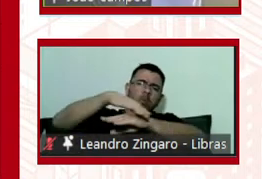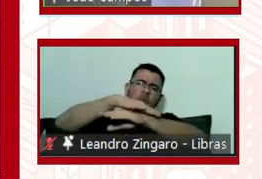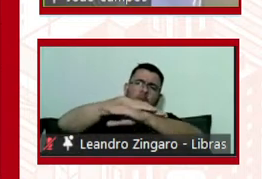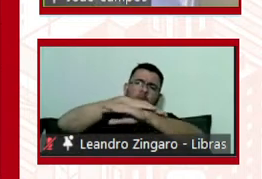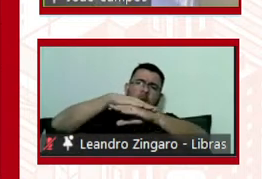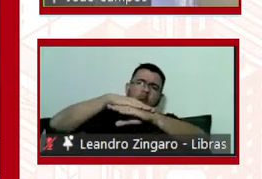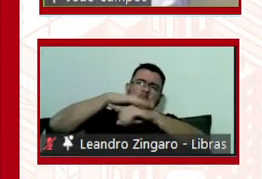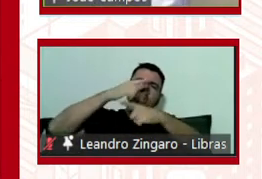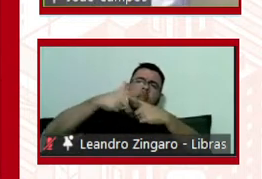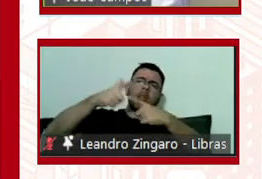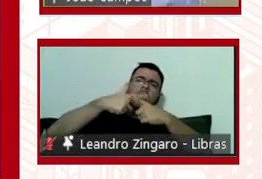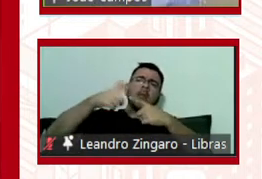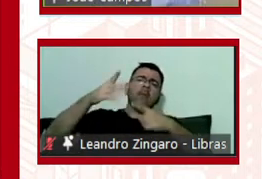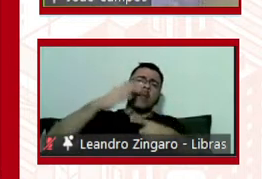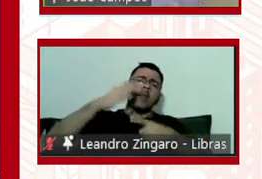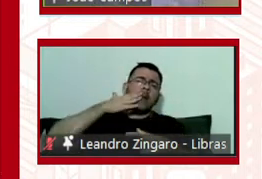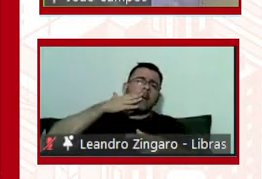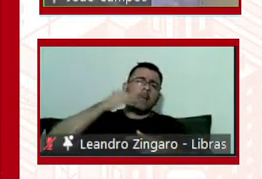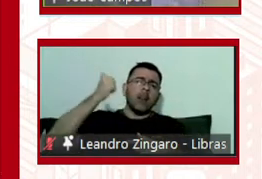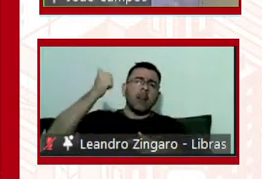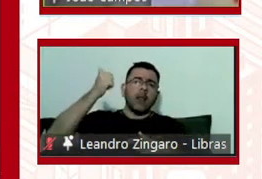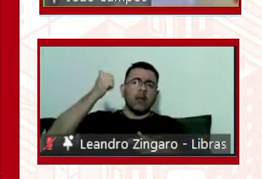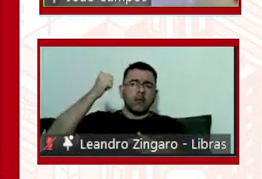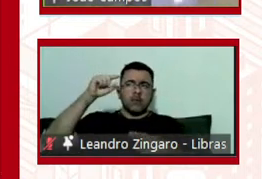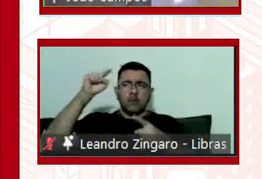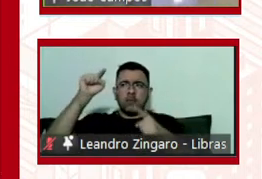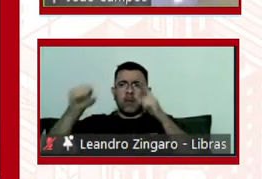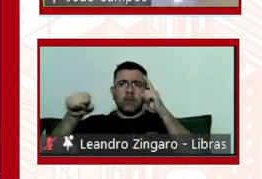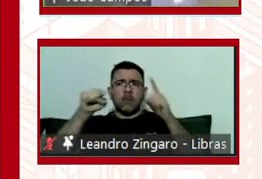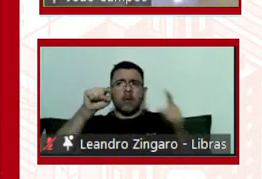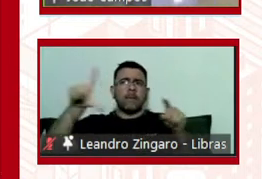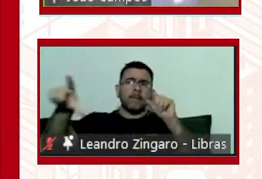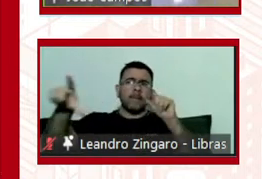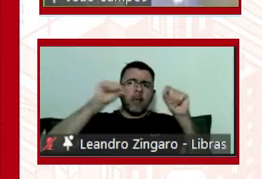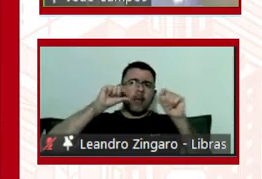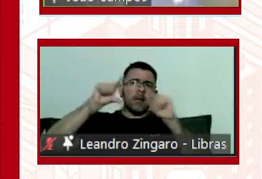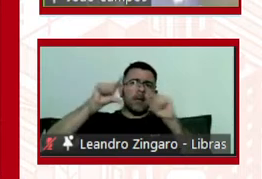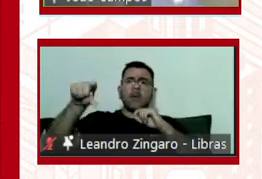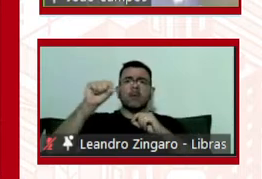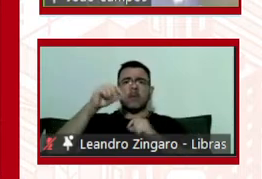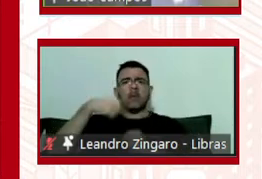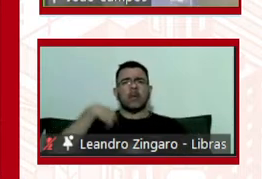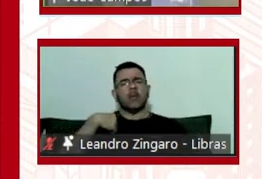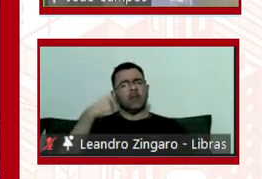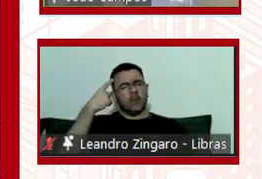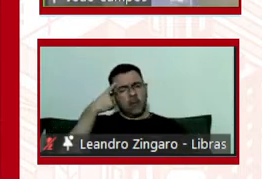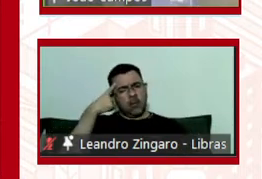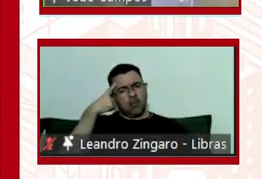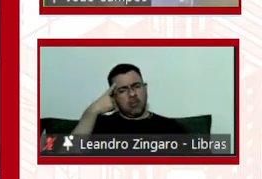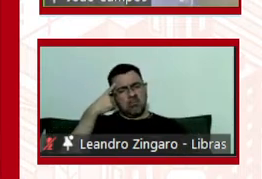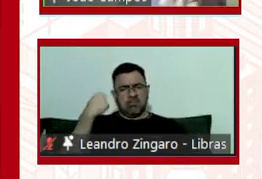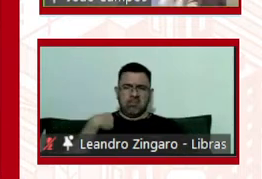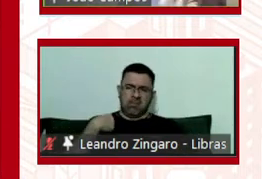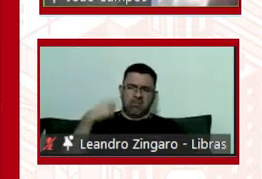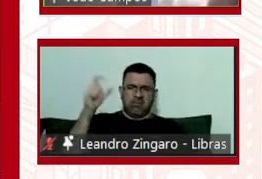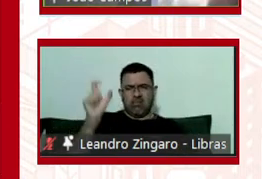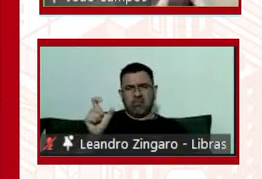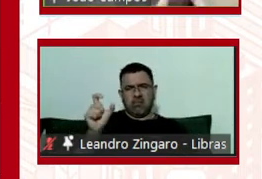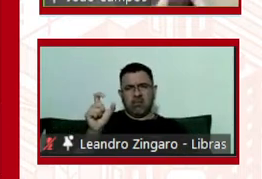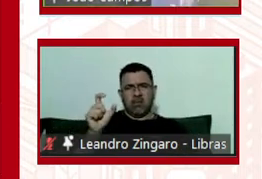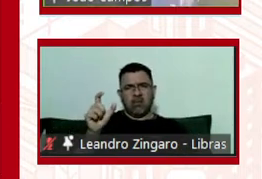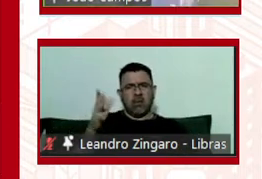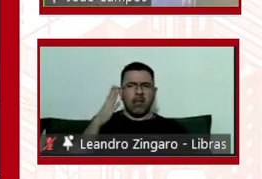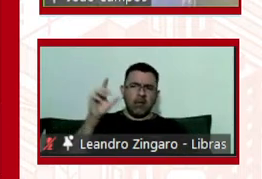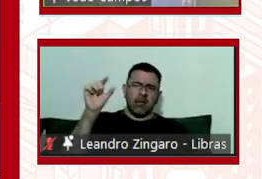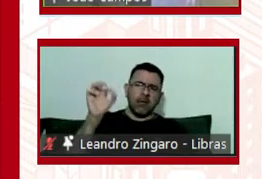carro e a decisão é com base nisso então e não é no achismo não é no no que há um F disse que tá muito ruim